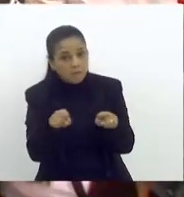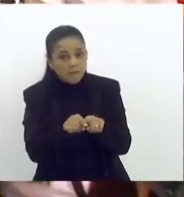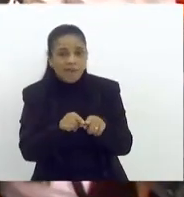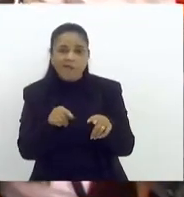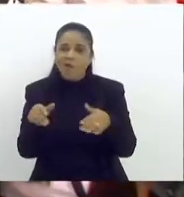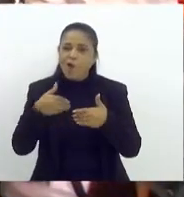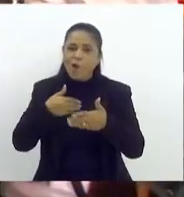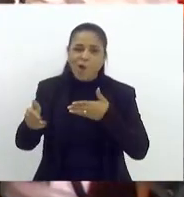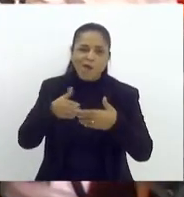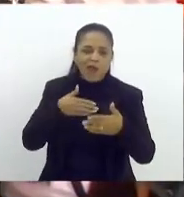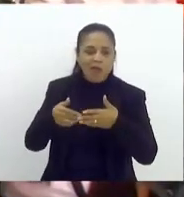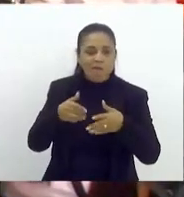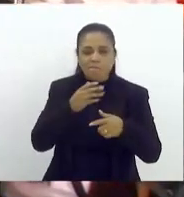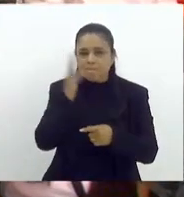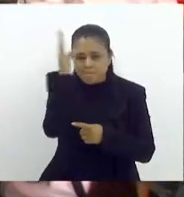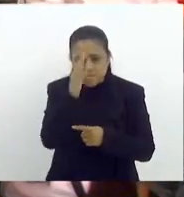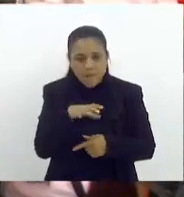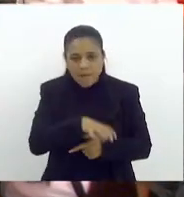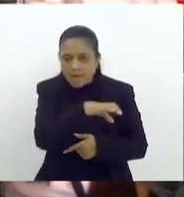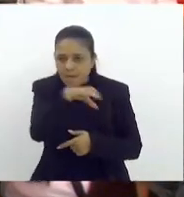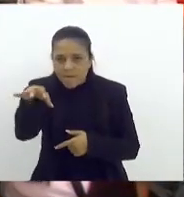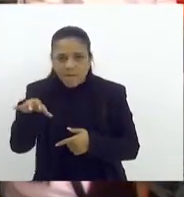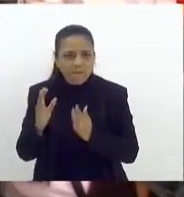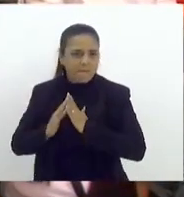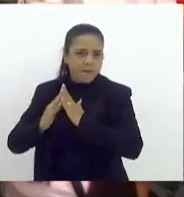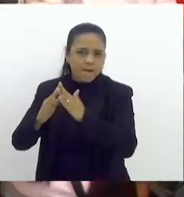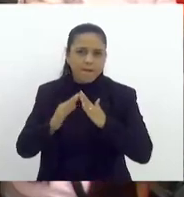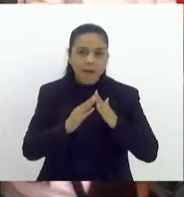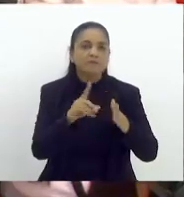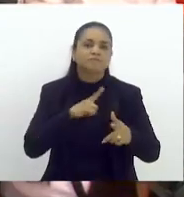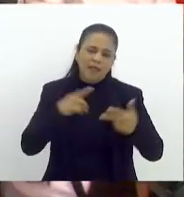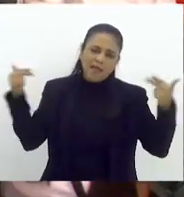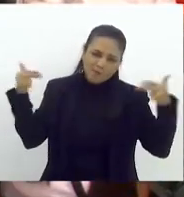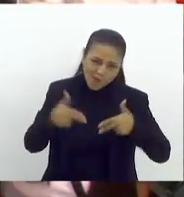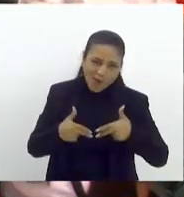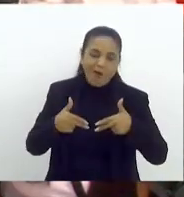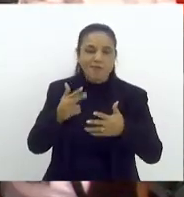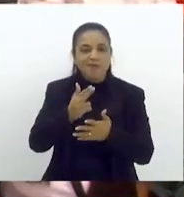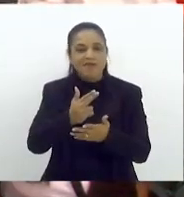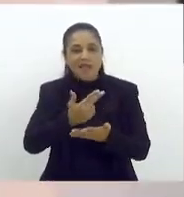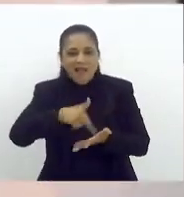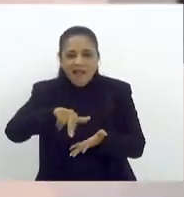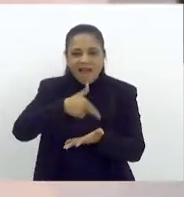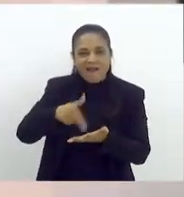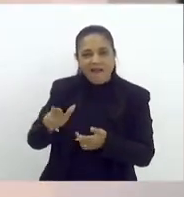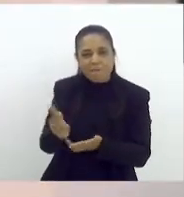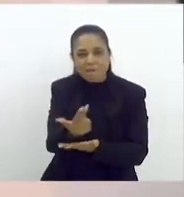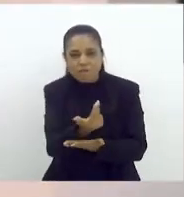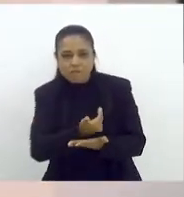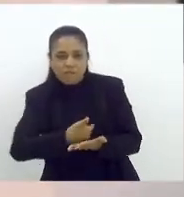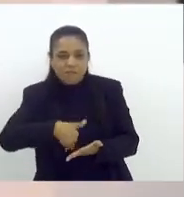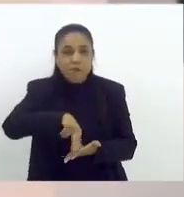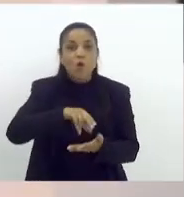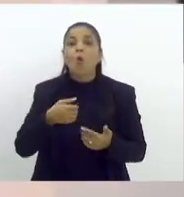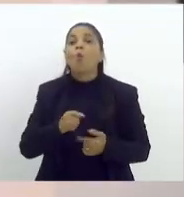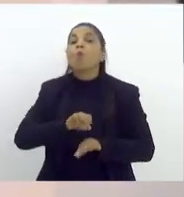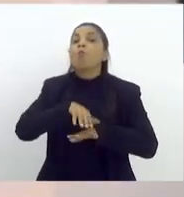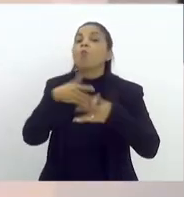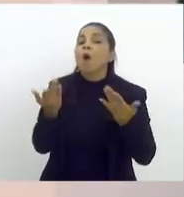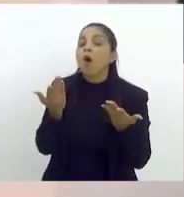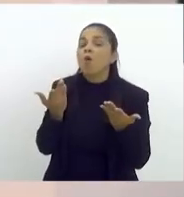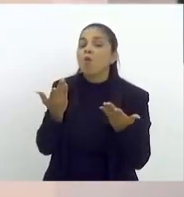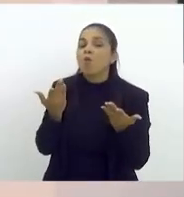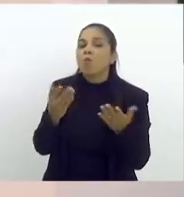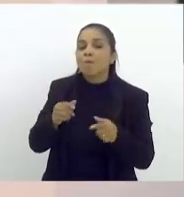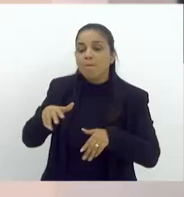quebrada do Brasil que você vai hoje em qualquer favela tem hip hop mano e eu queria perguntar aí qual outro movimento no Brasil que tem